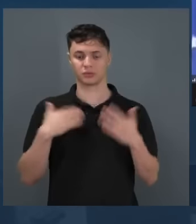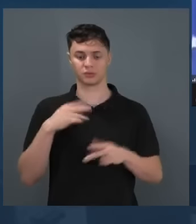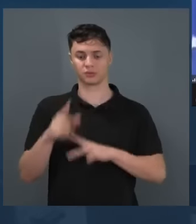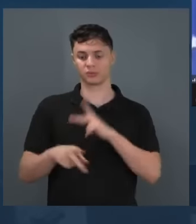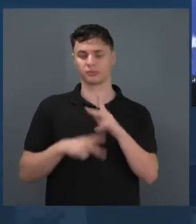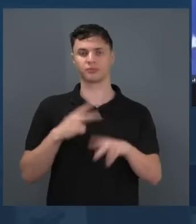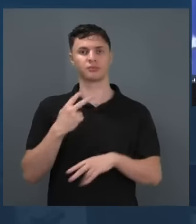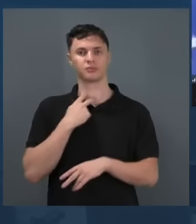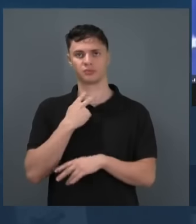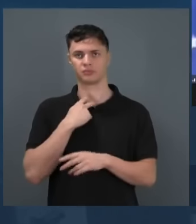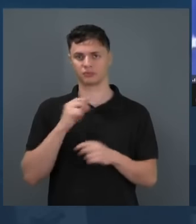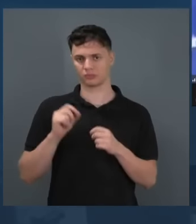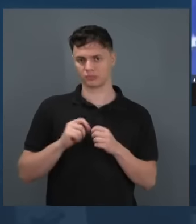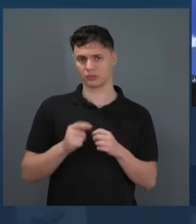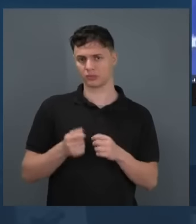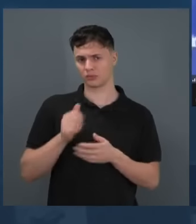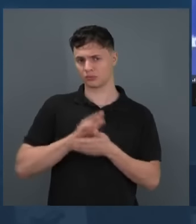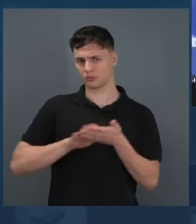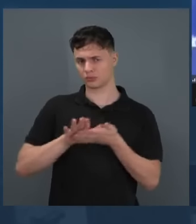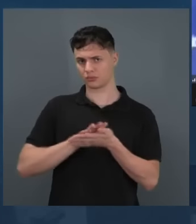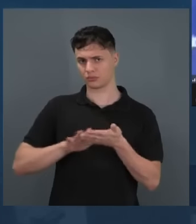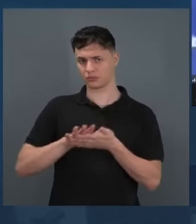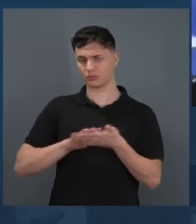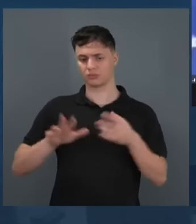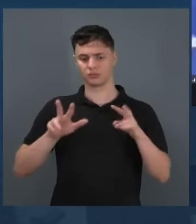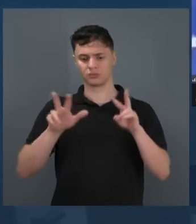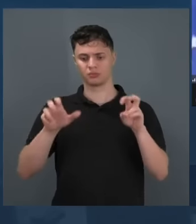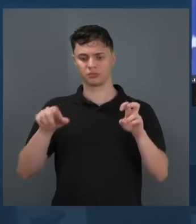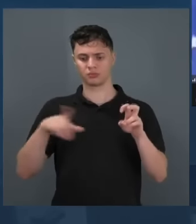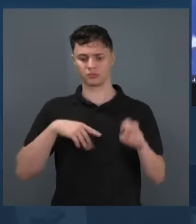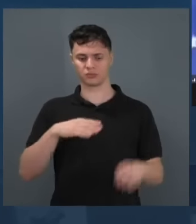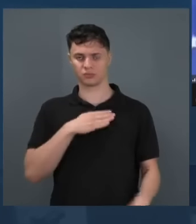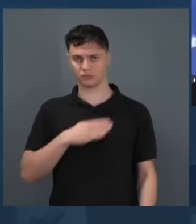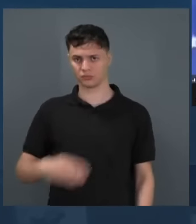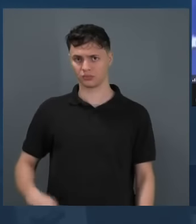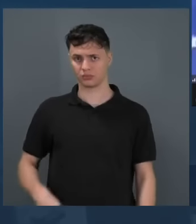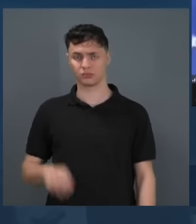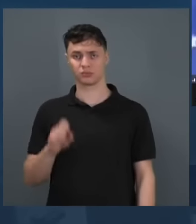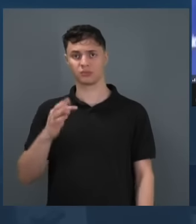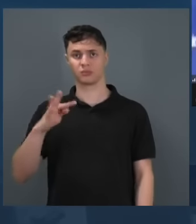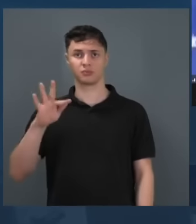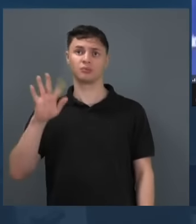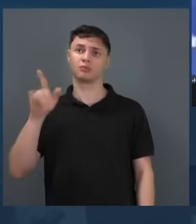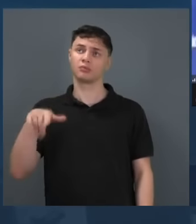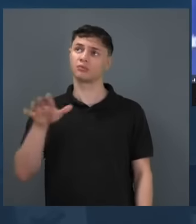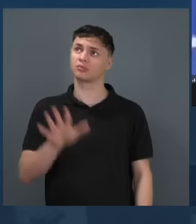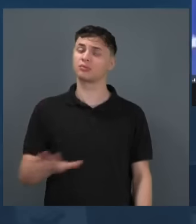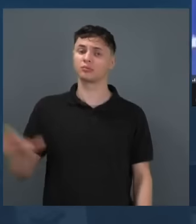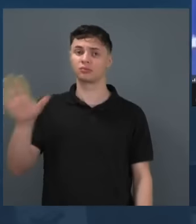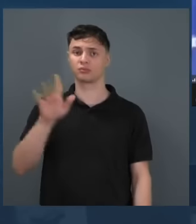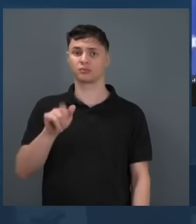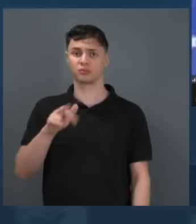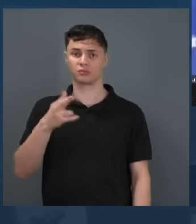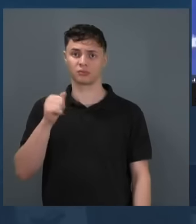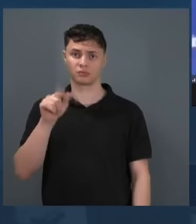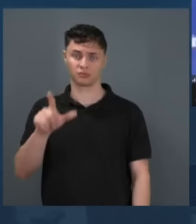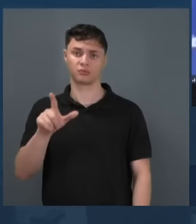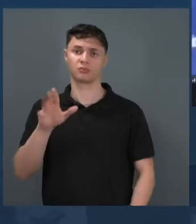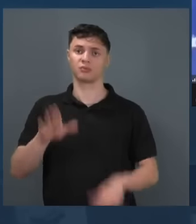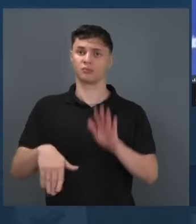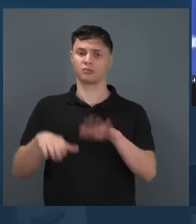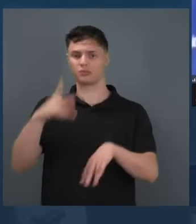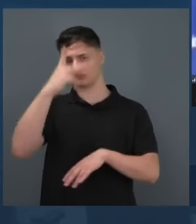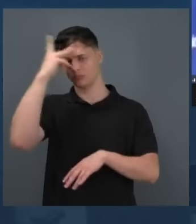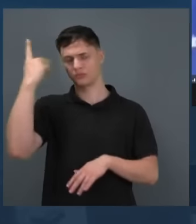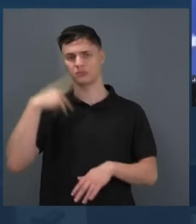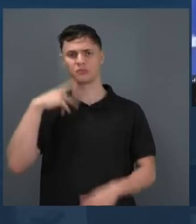pode fazer quase nada em relação aos ministros do Supremo, que a grita é geral. E muitas vezes fazem